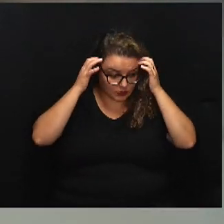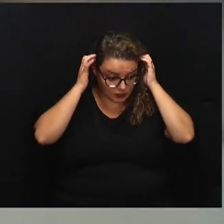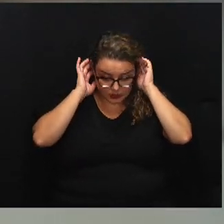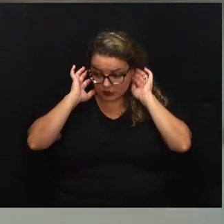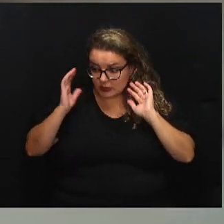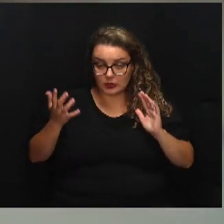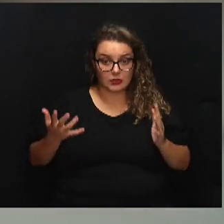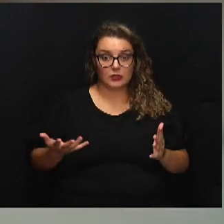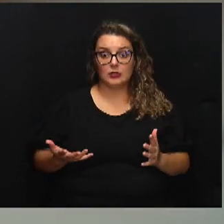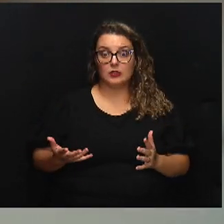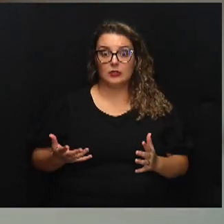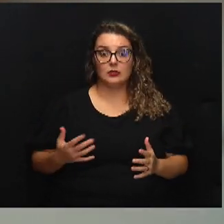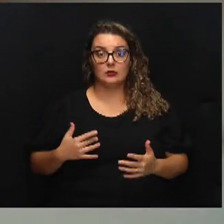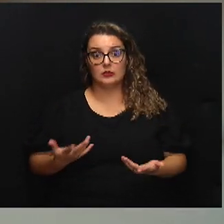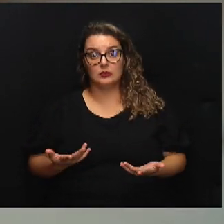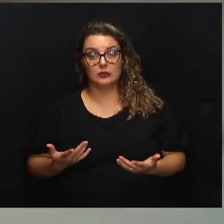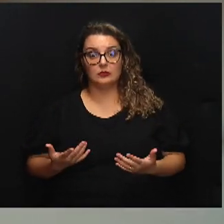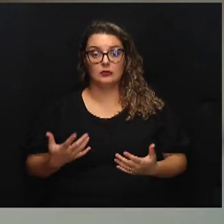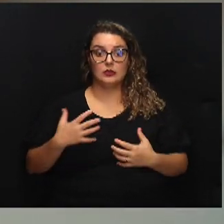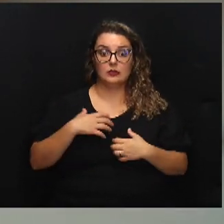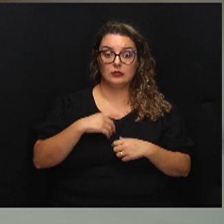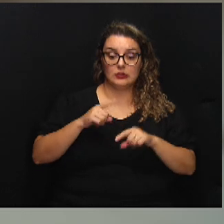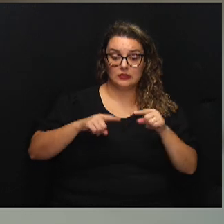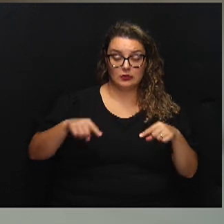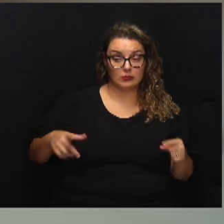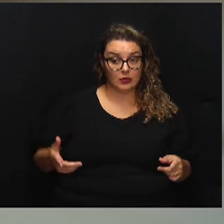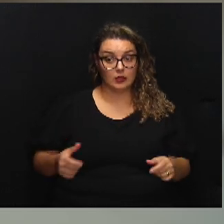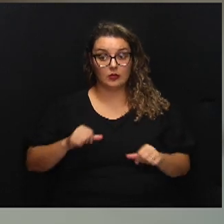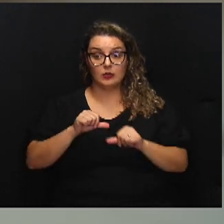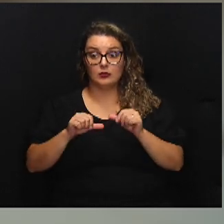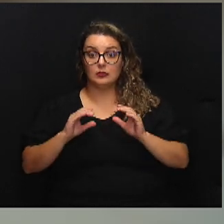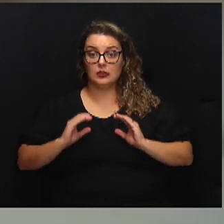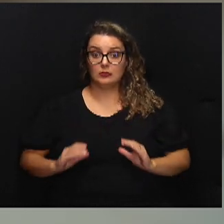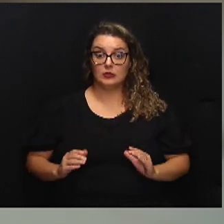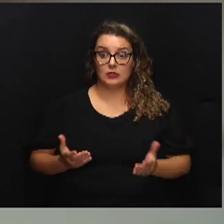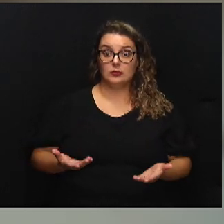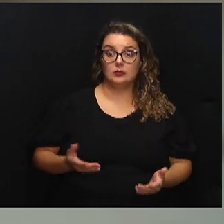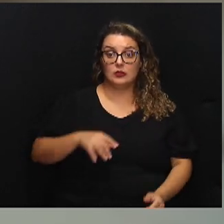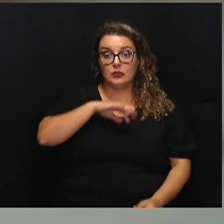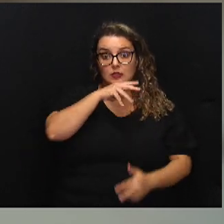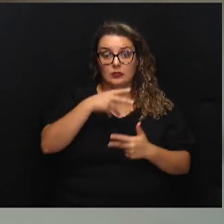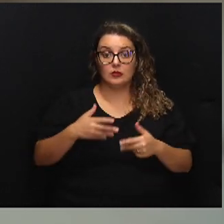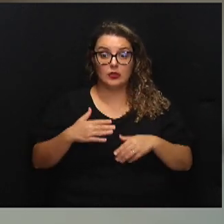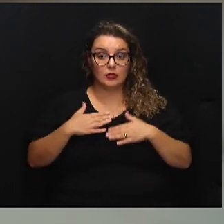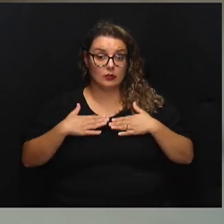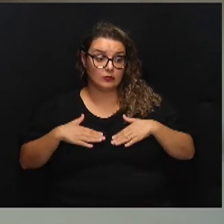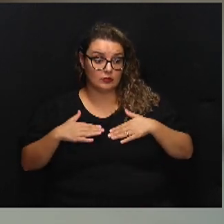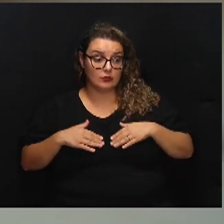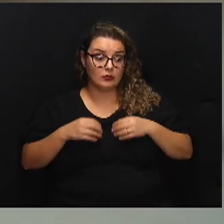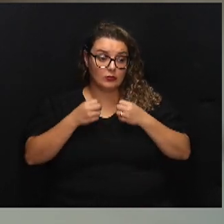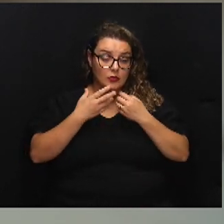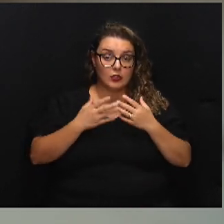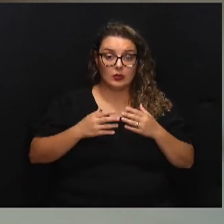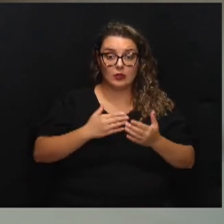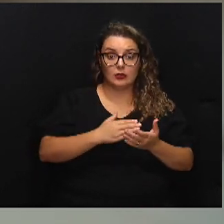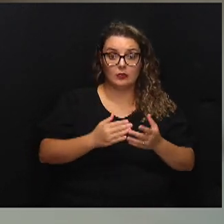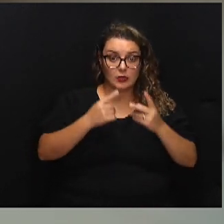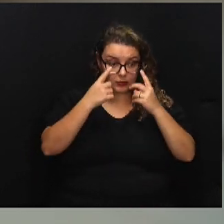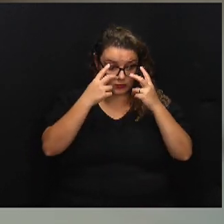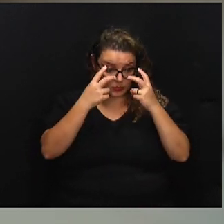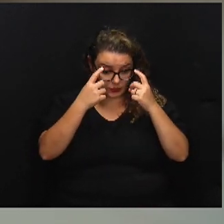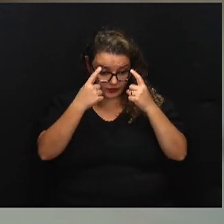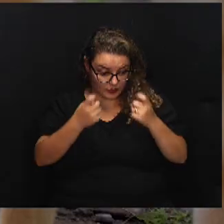com ansiedade de separação, então tem essa alteração de comportamento. Às vezes um animalzinho que era bonzinho fica mais agressivo, um que era agressivo ele